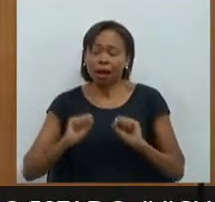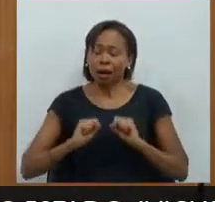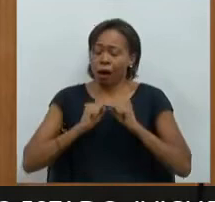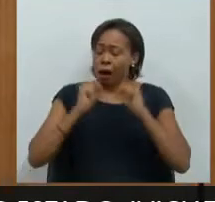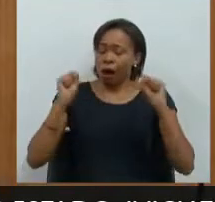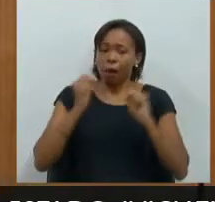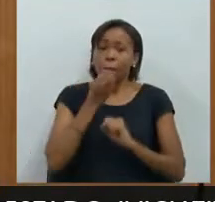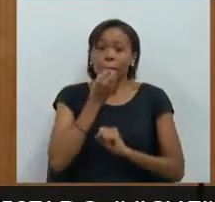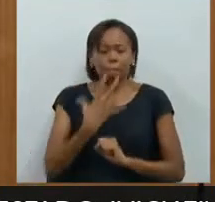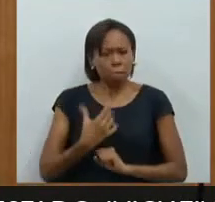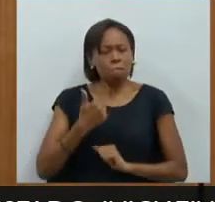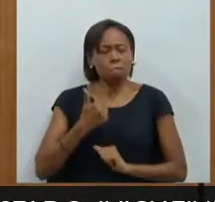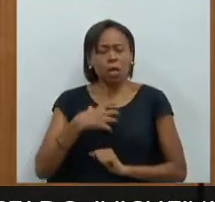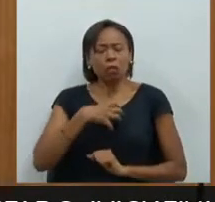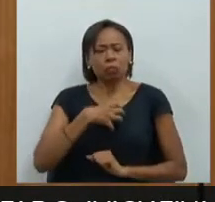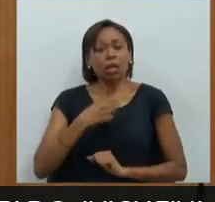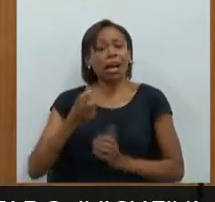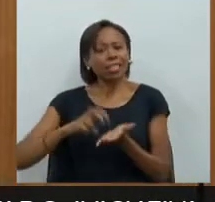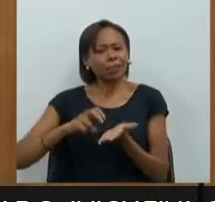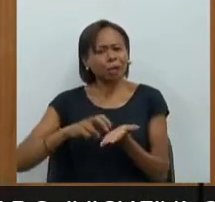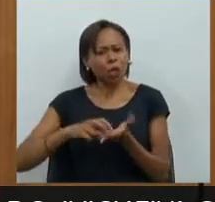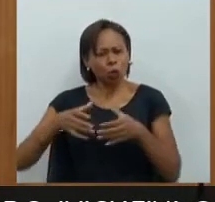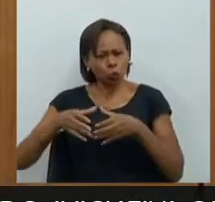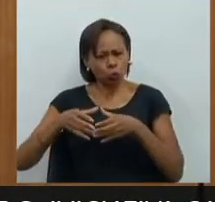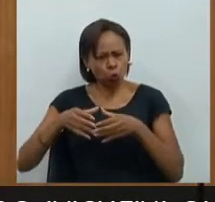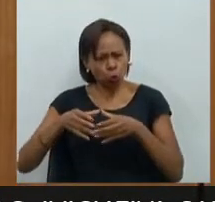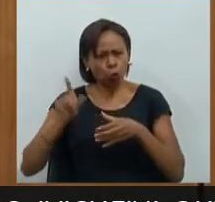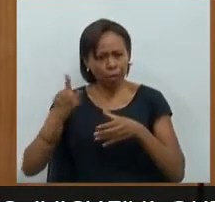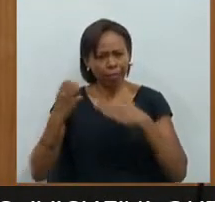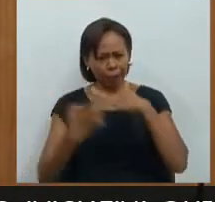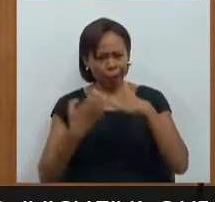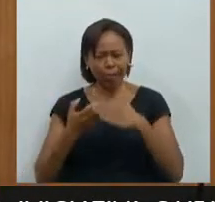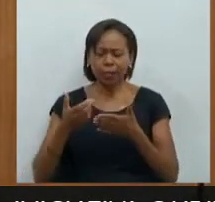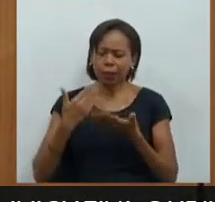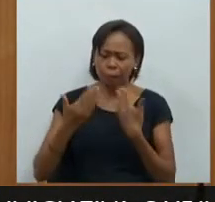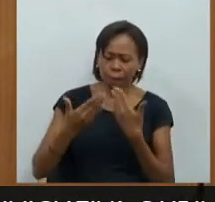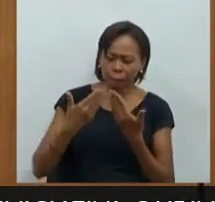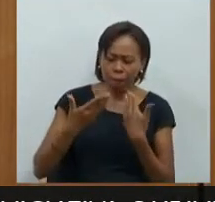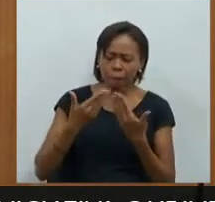hoje de manhã, eu falando no grupo do pessoal lá da empresa, eu falei assim, olha,